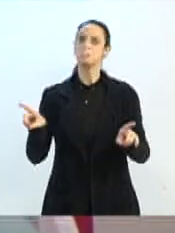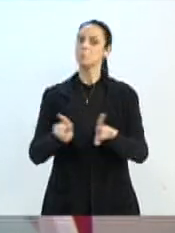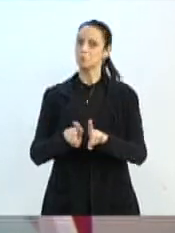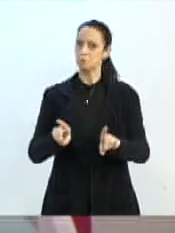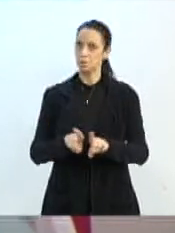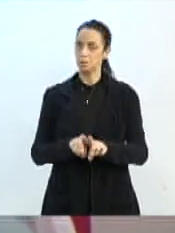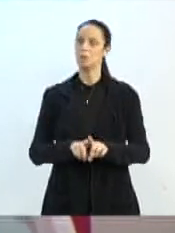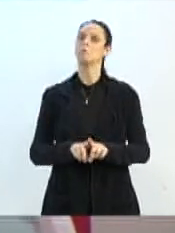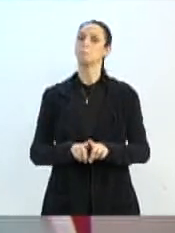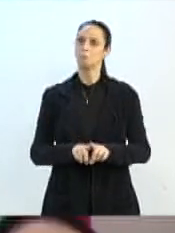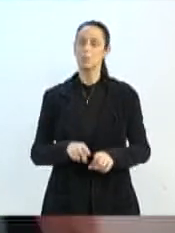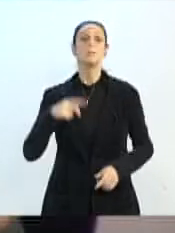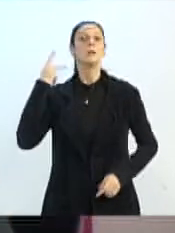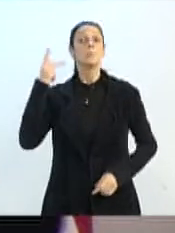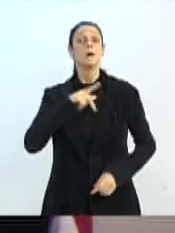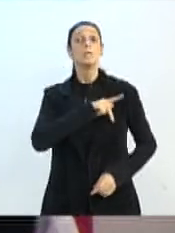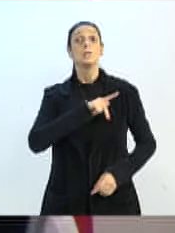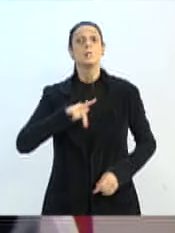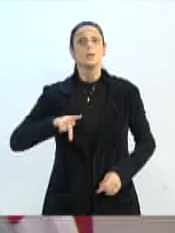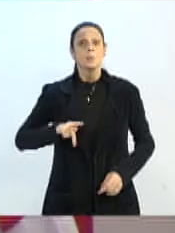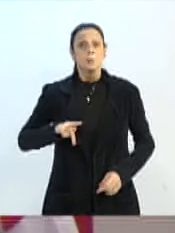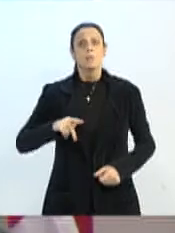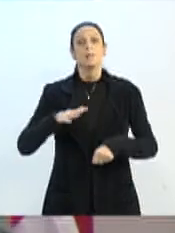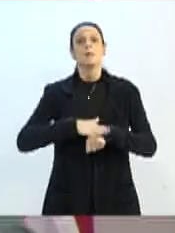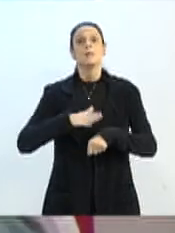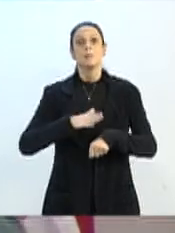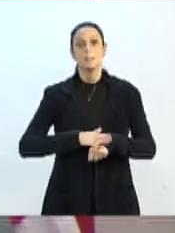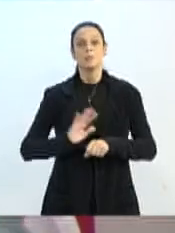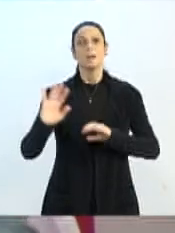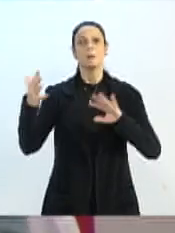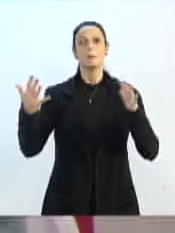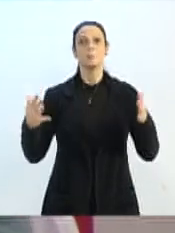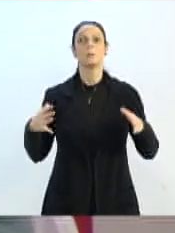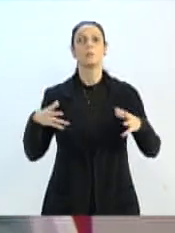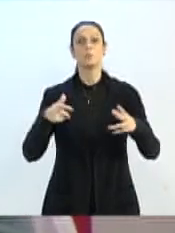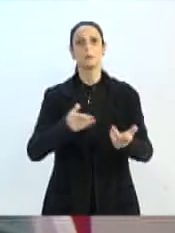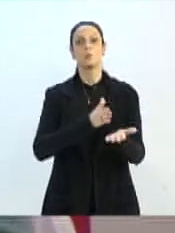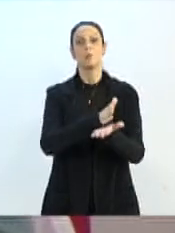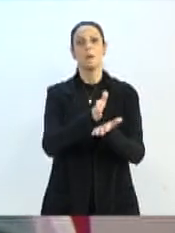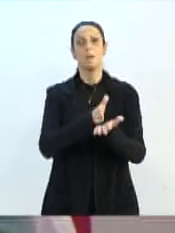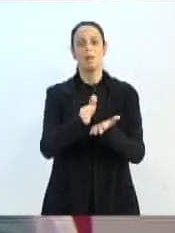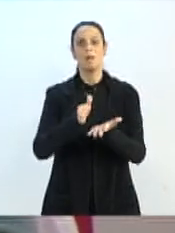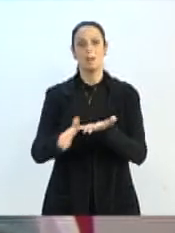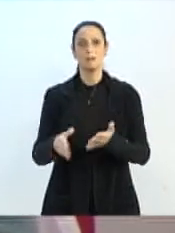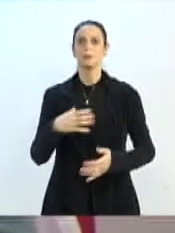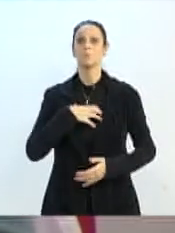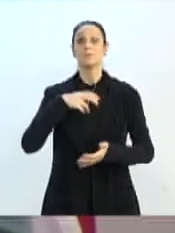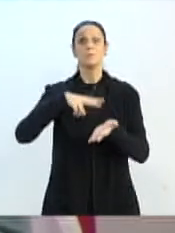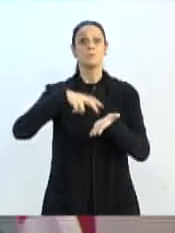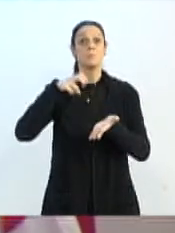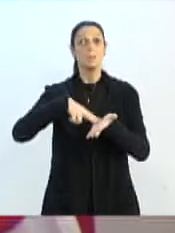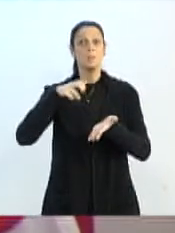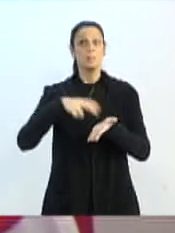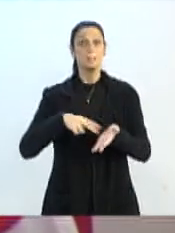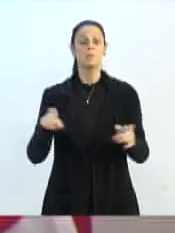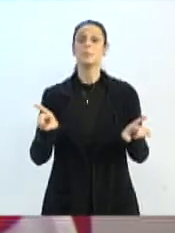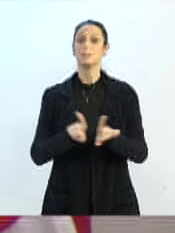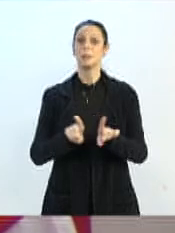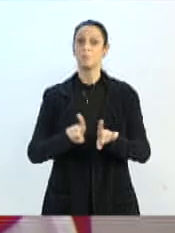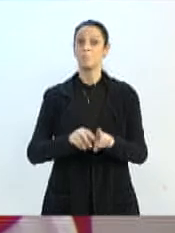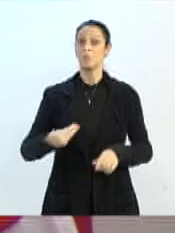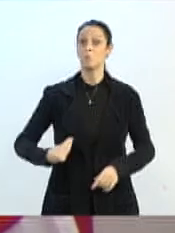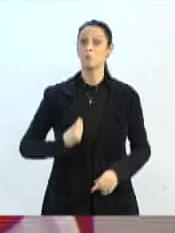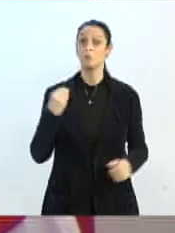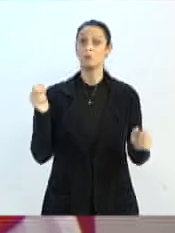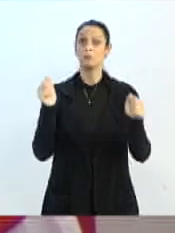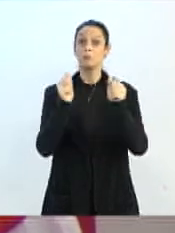fazer políticas públicas que elas aconteçam, de todos os segmentos. E eu fico feliz de estar presente junto a